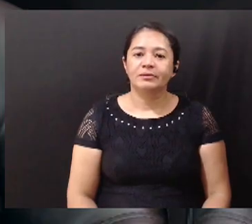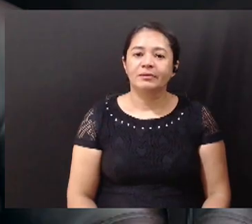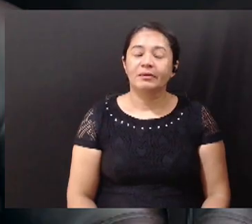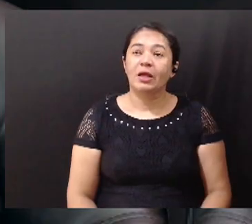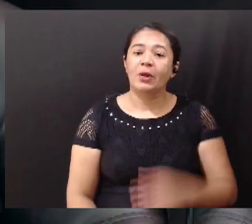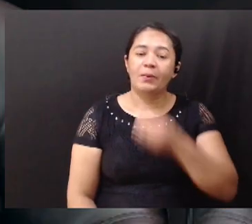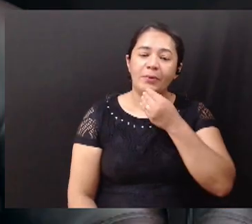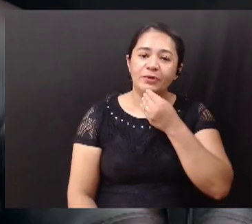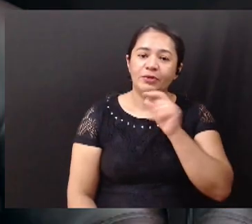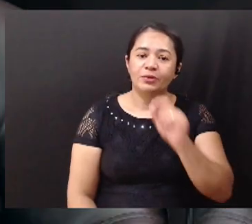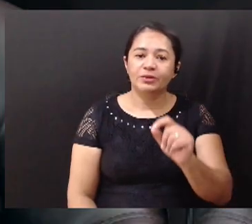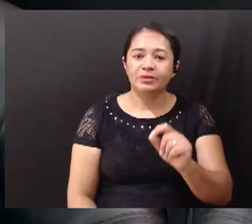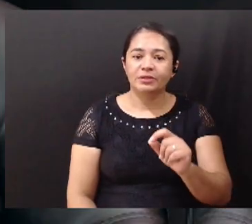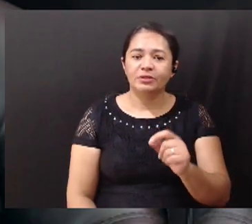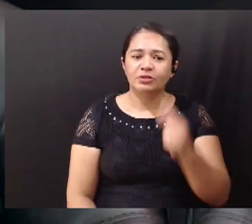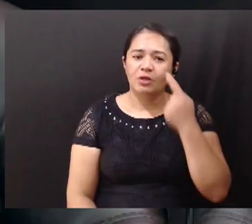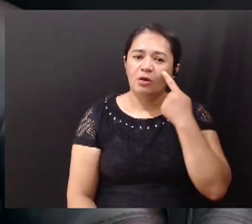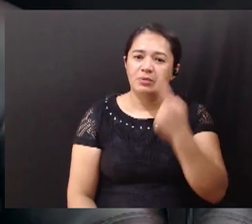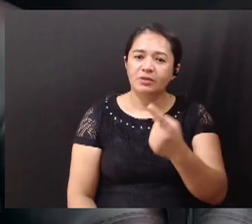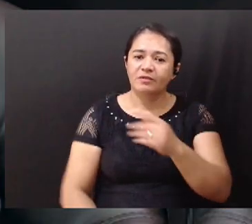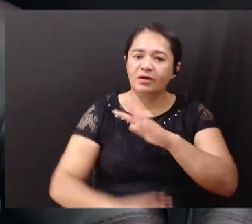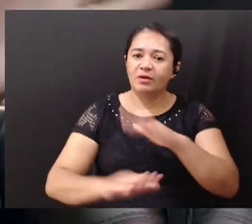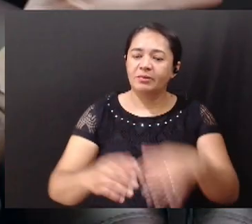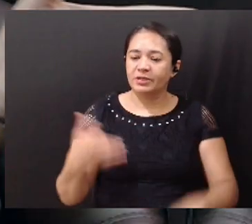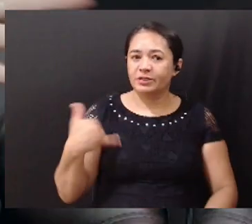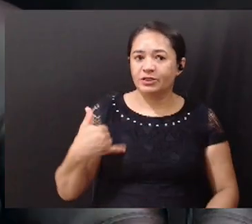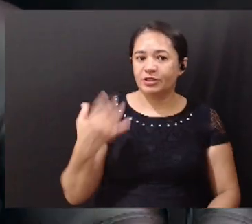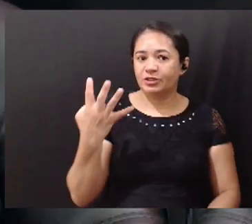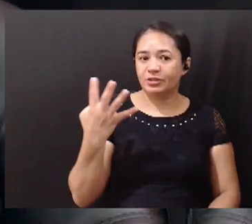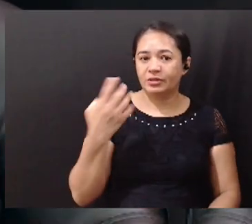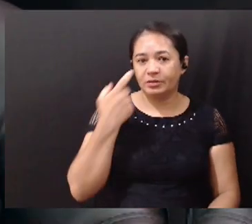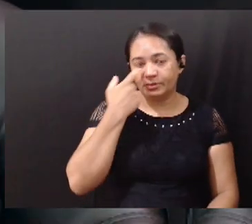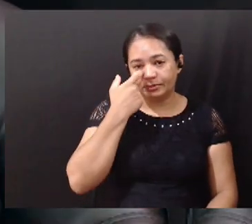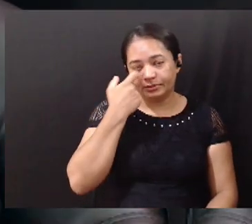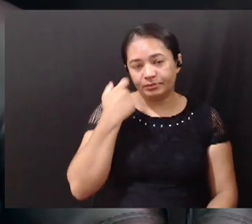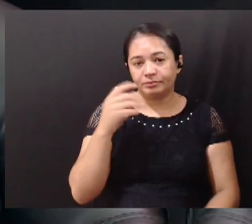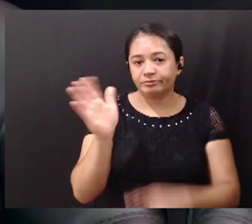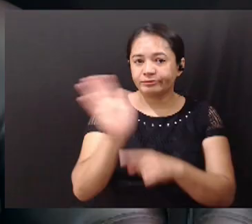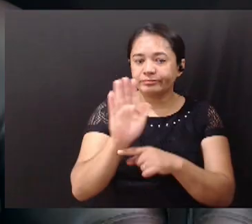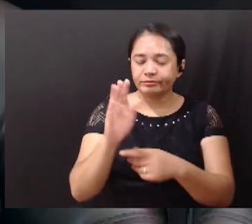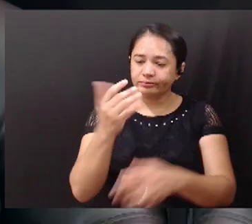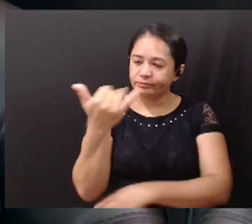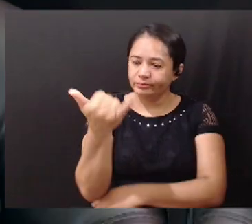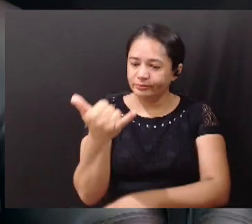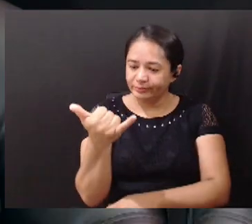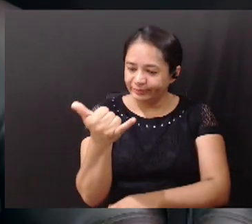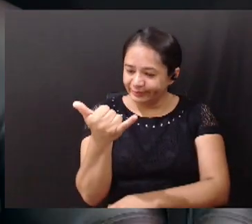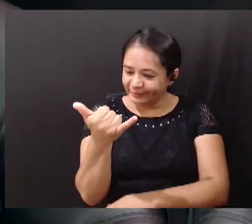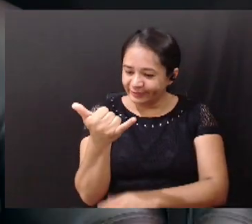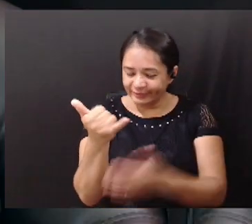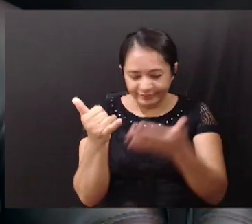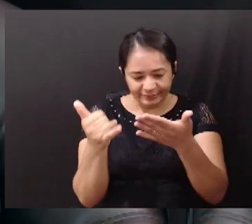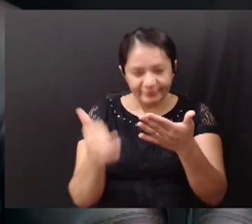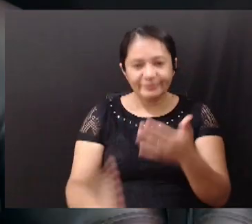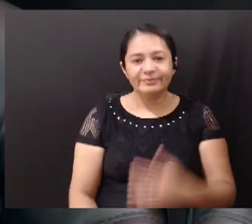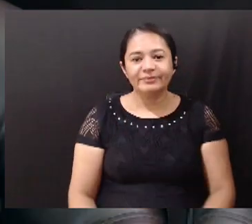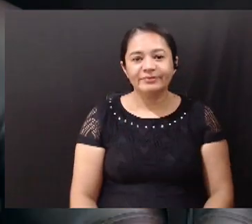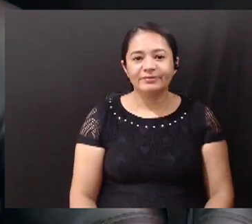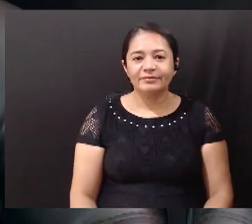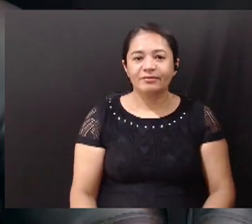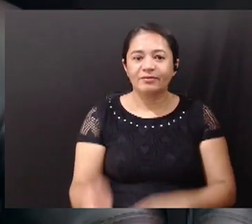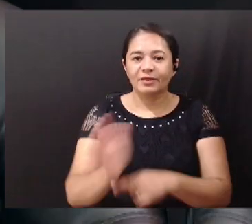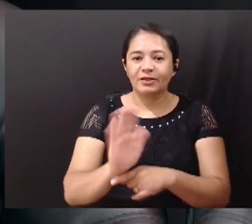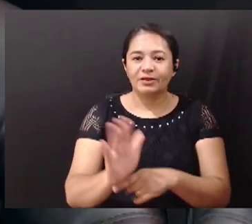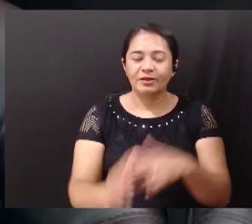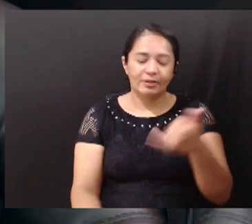de observar uma criança de 4 anos vendo o celular. E aí eles vão naqueles vídeos short.